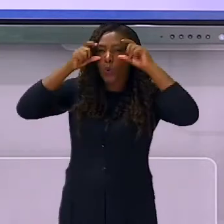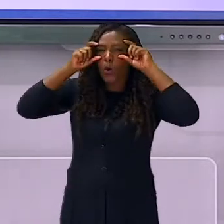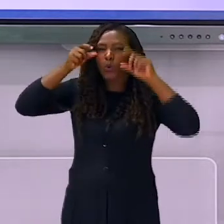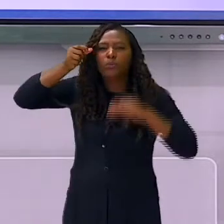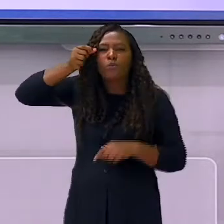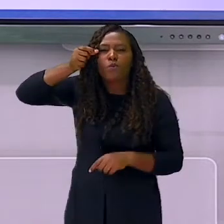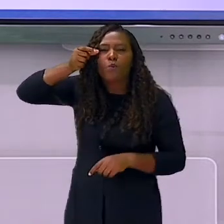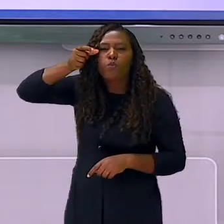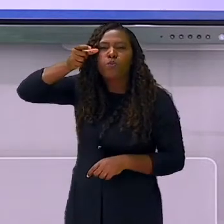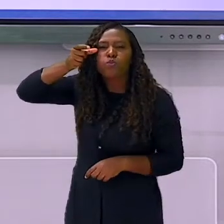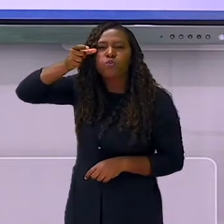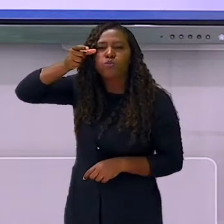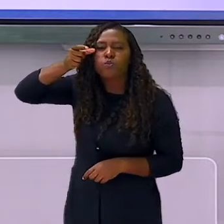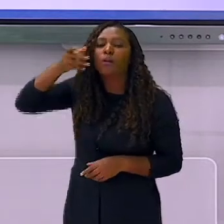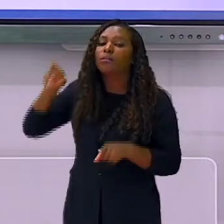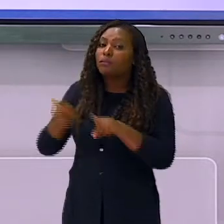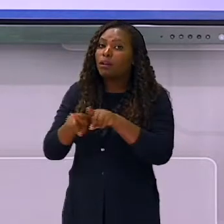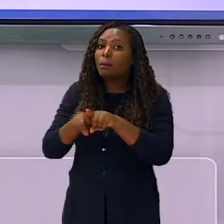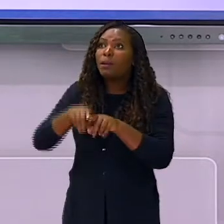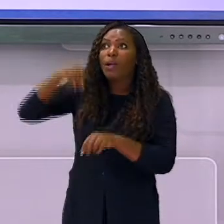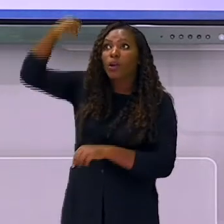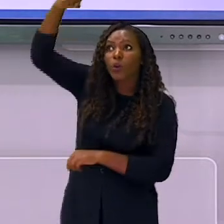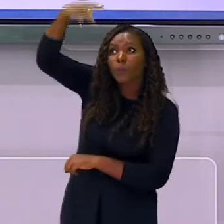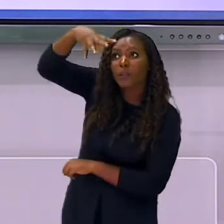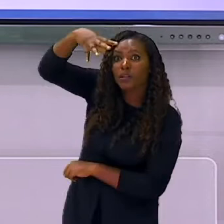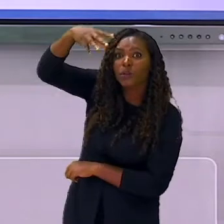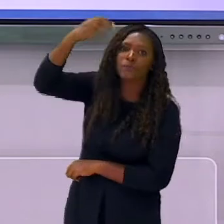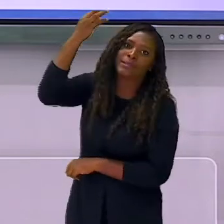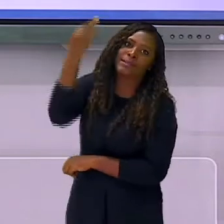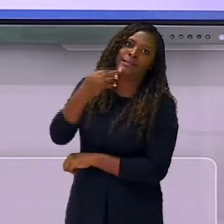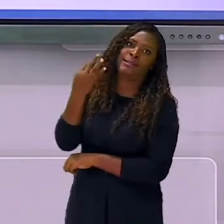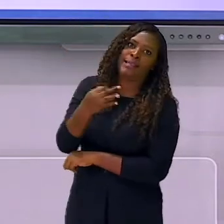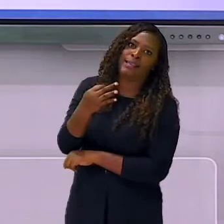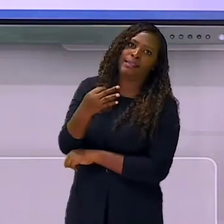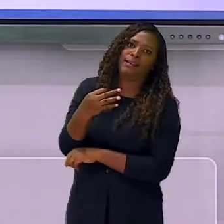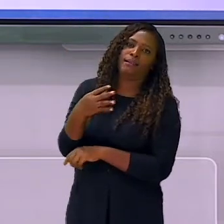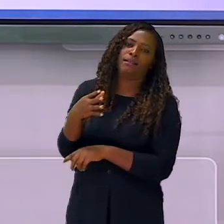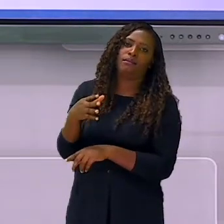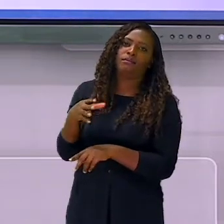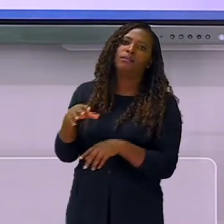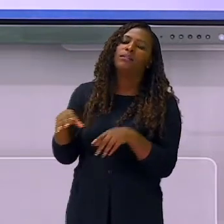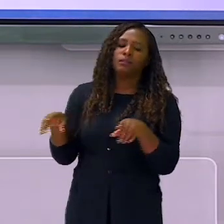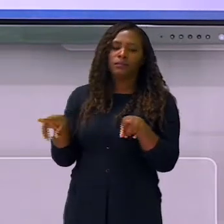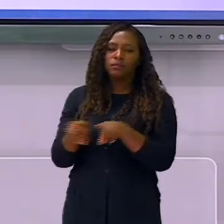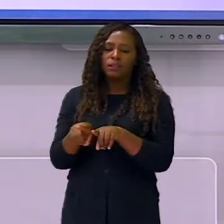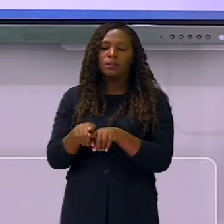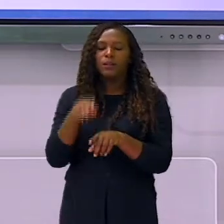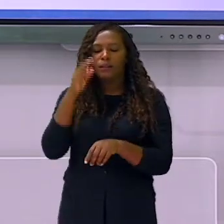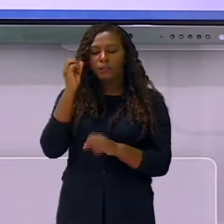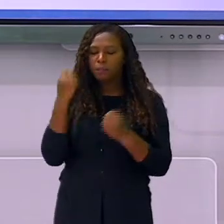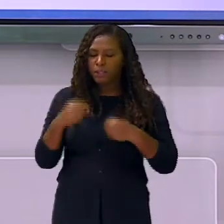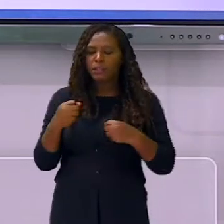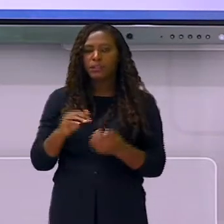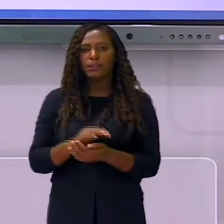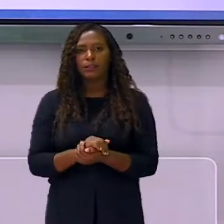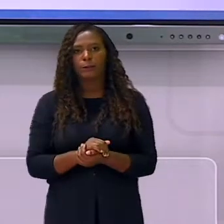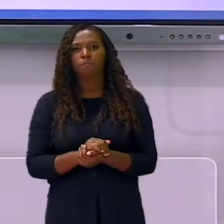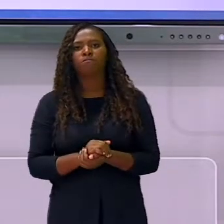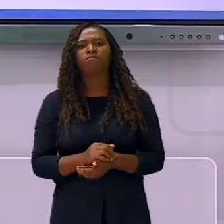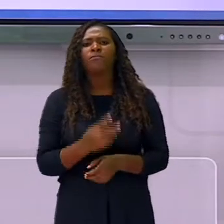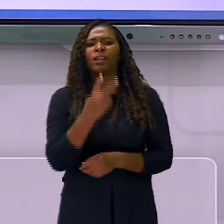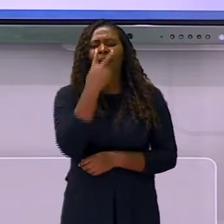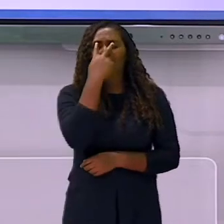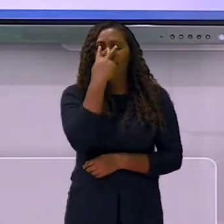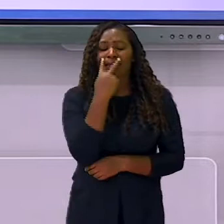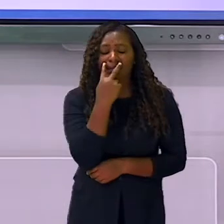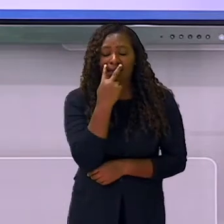e iluminação adequada. A cegueira é um comprometimento que vai desde